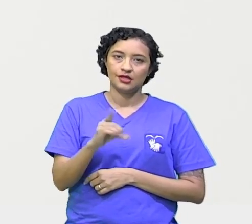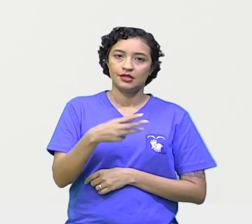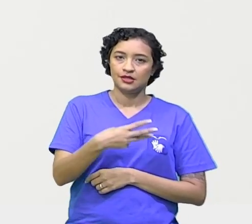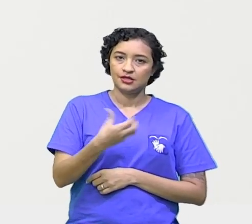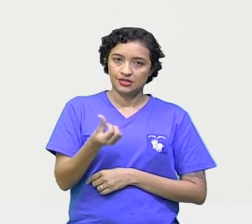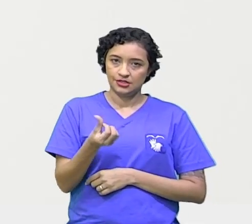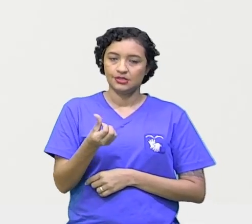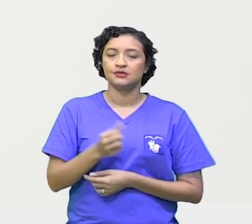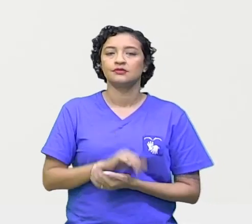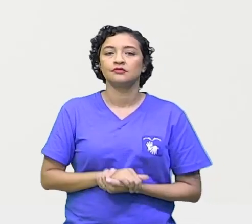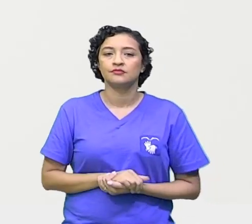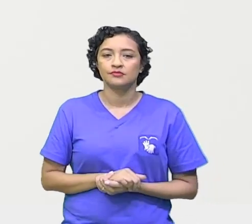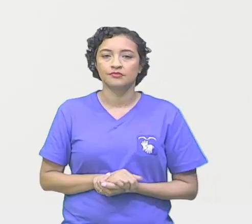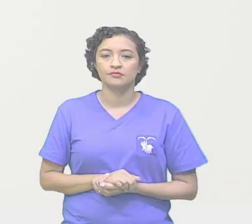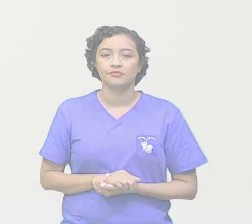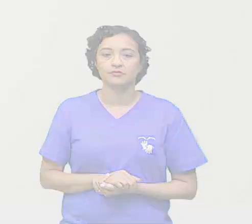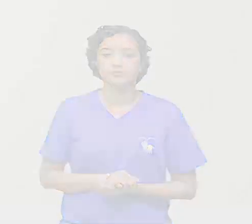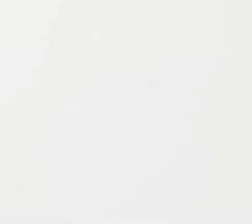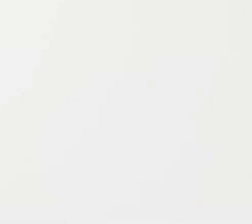exercitando.